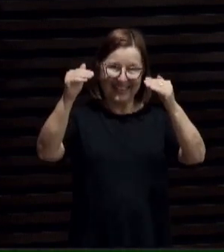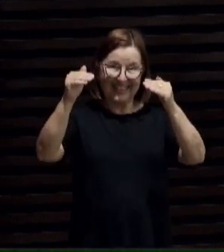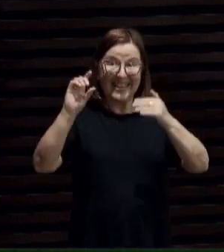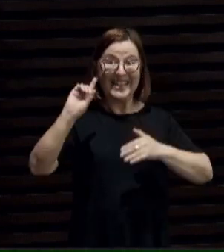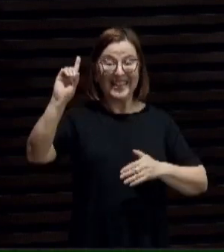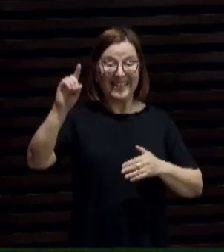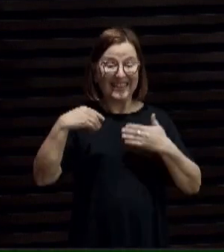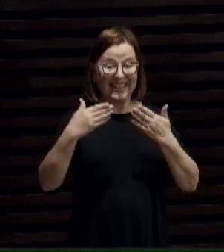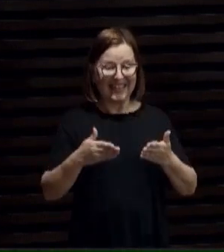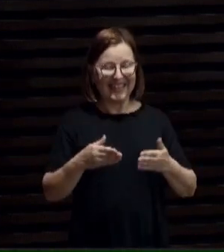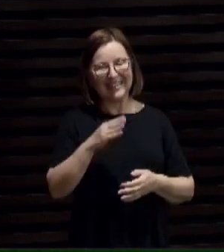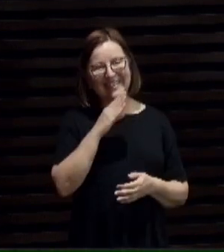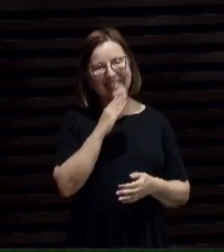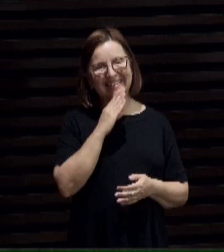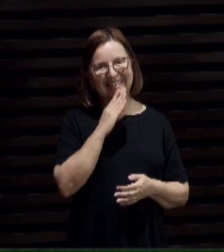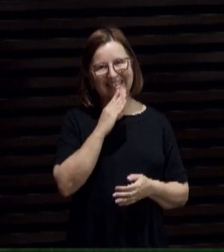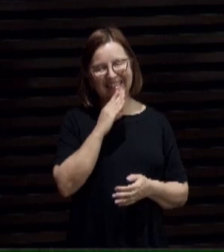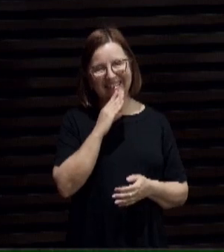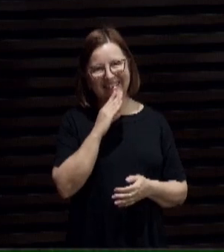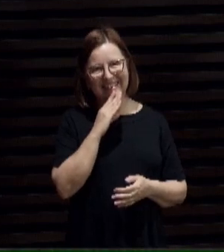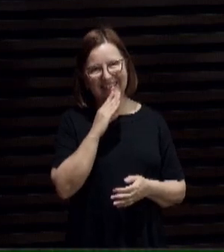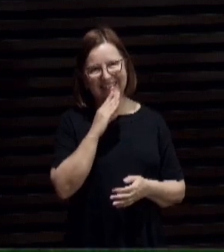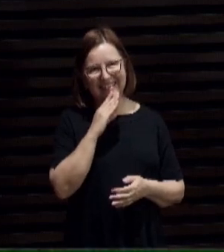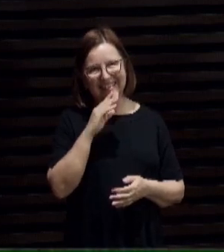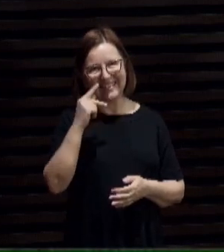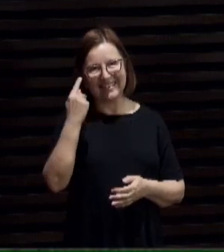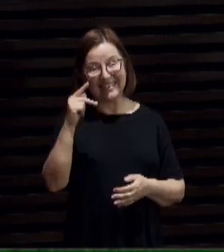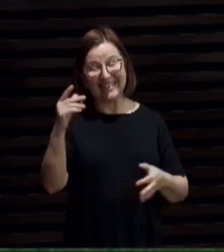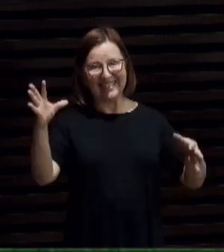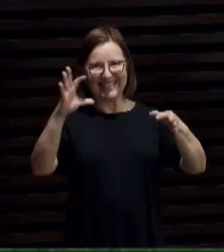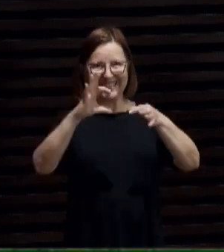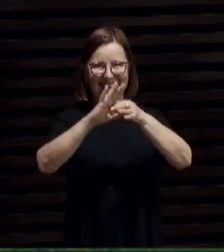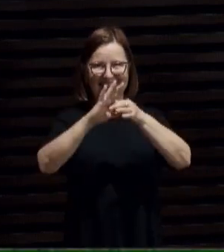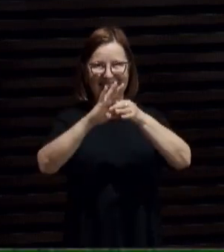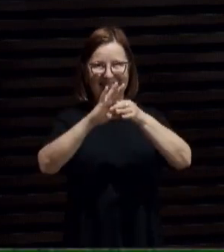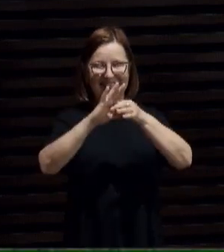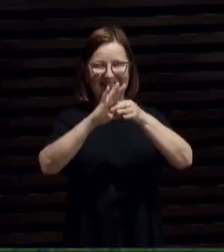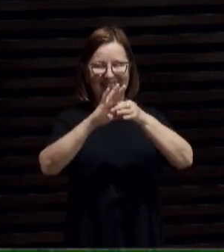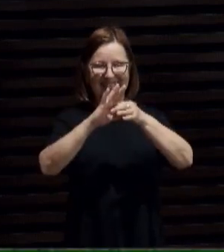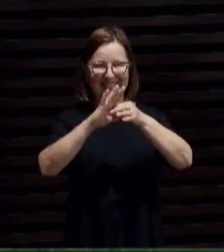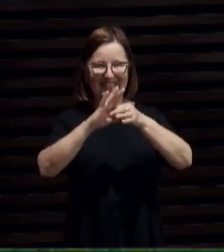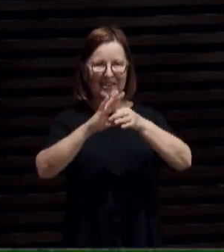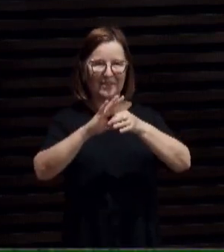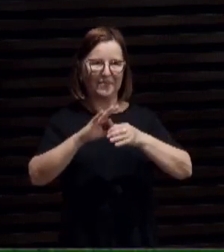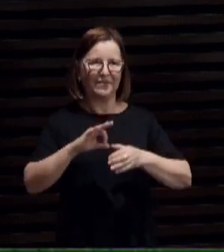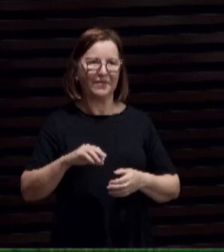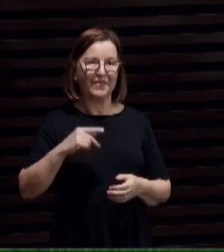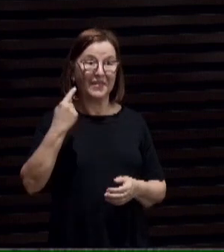dará a conhecer a sua aliança, o seu pacto, a